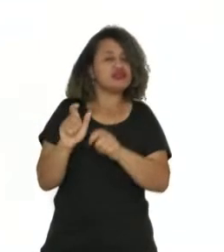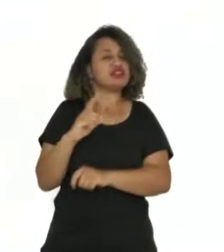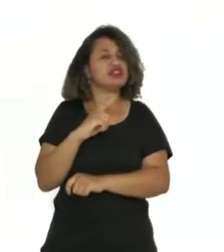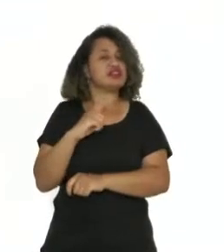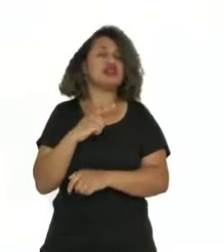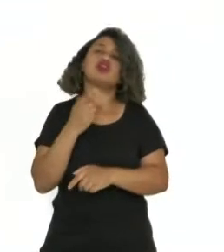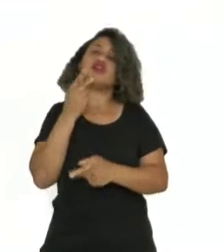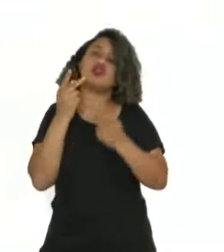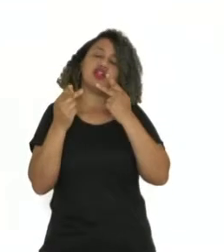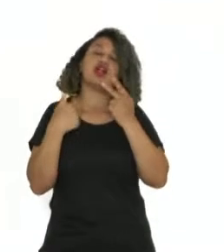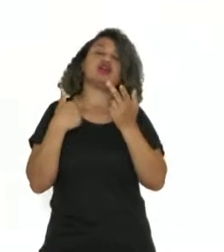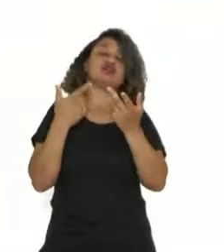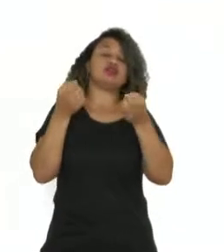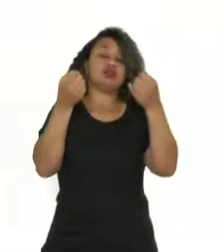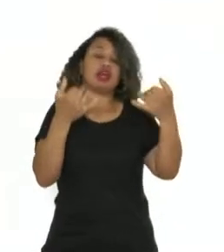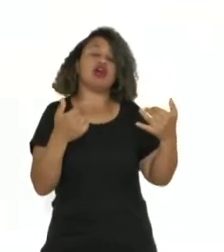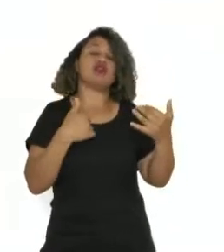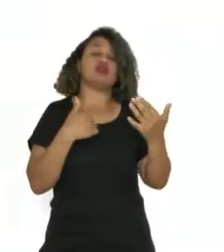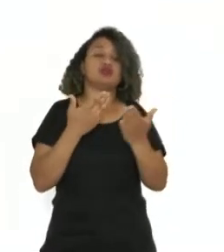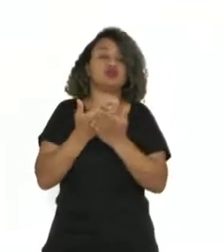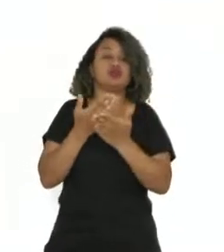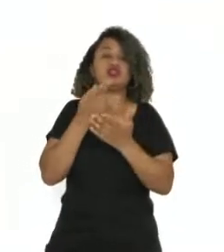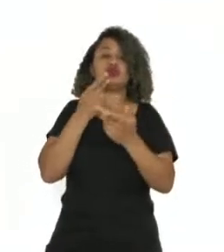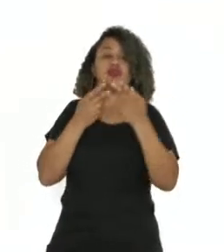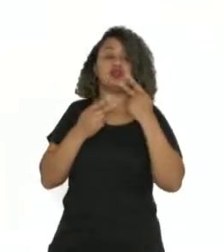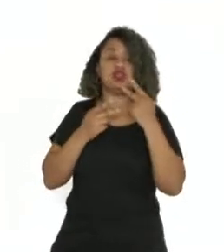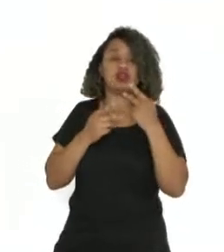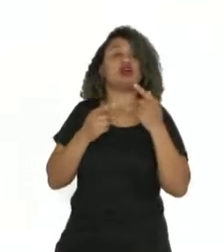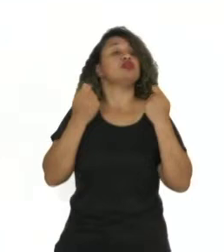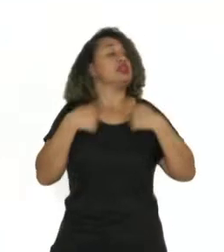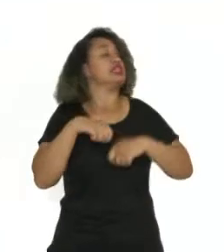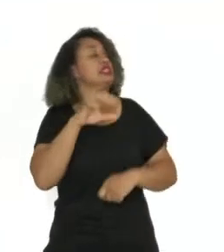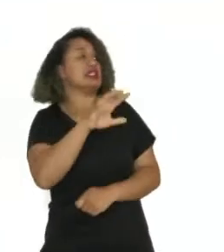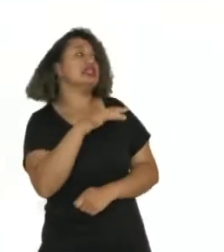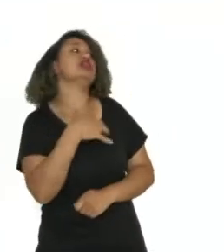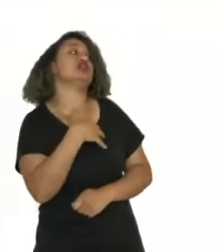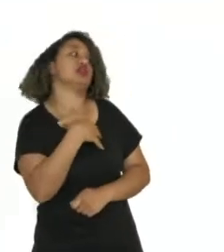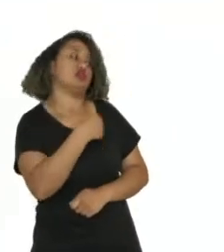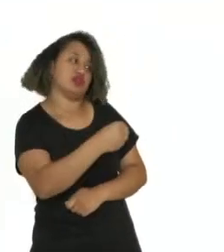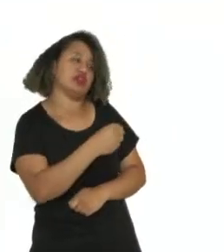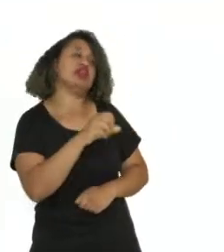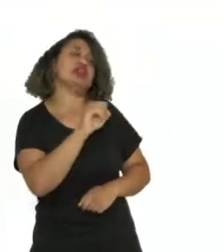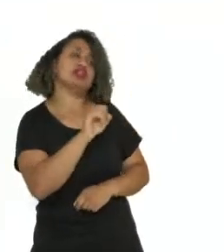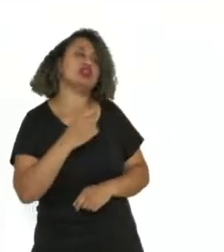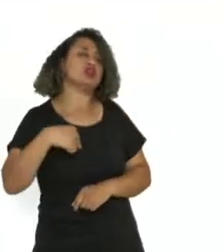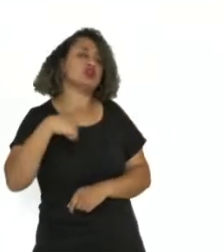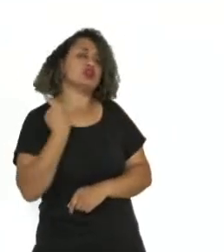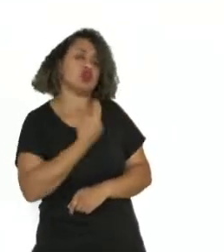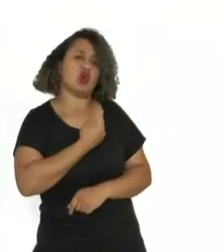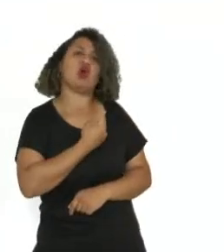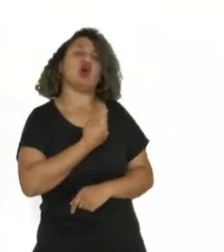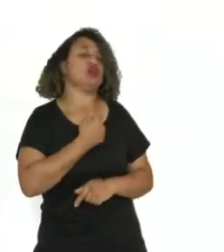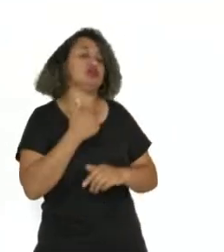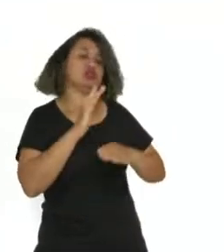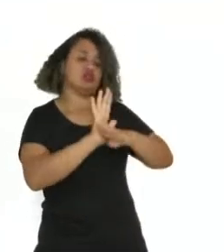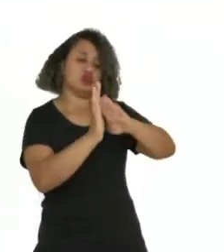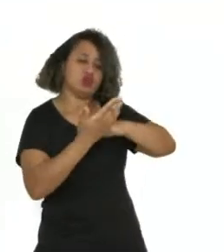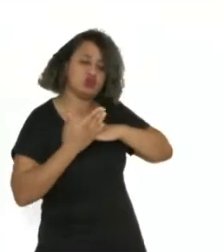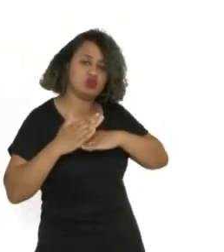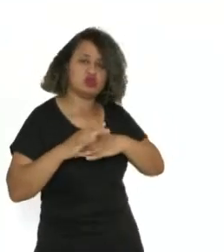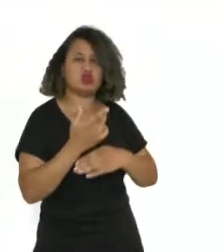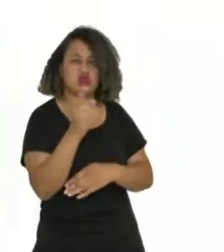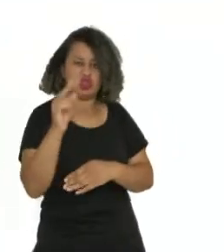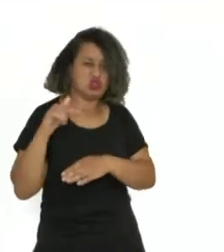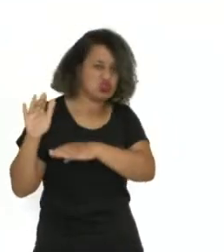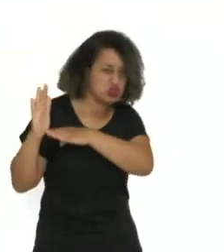falávamos sobre o meu estudo, ele me disse: tem que ser assim, filha. Se a gente mesmo não se ajudar, os outros é que